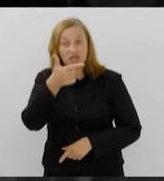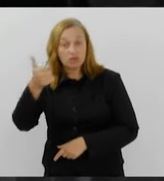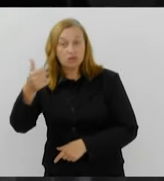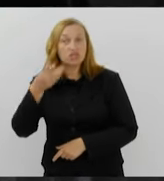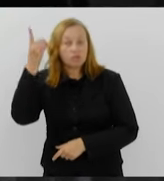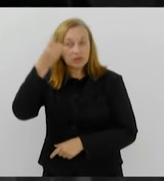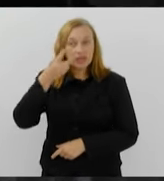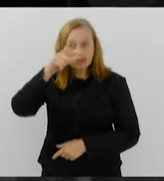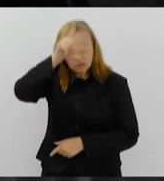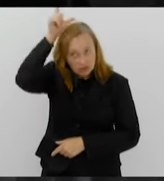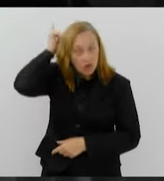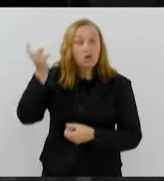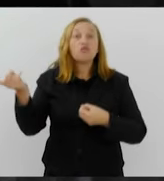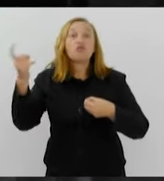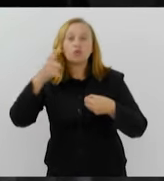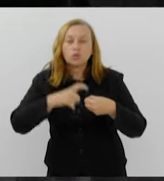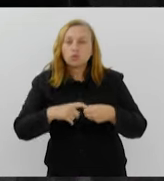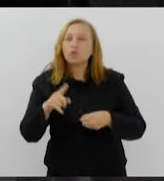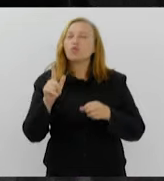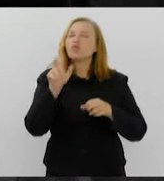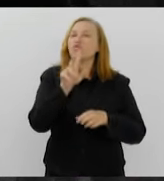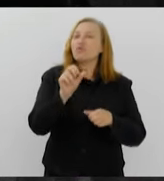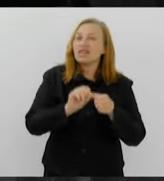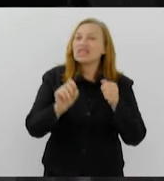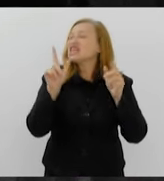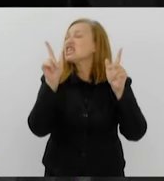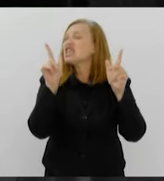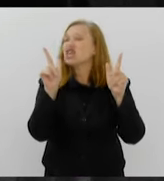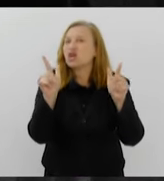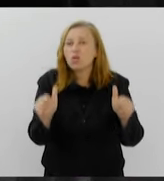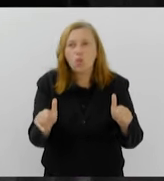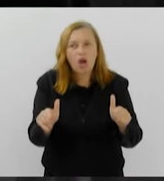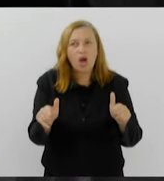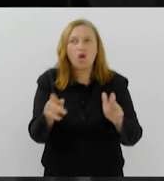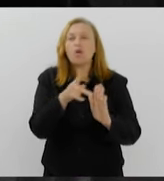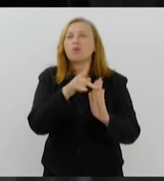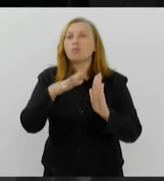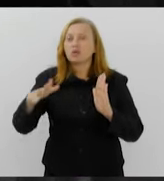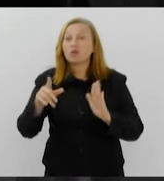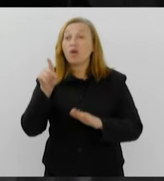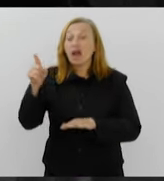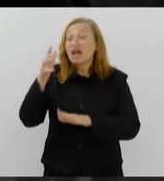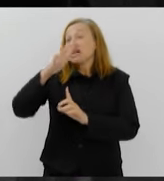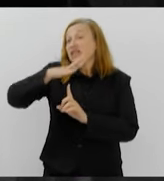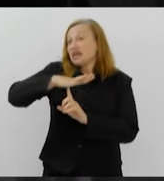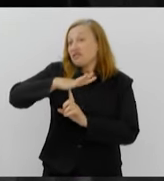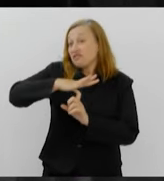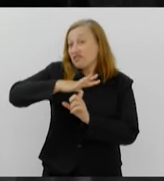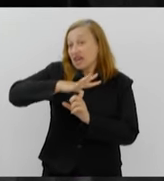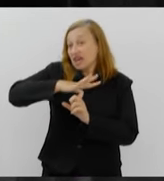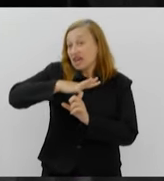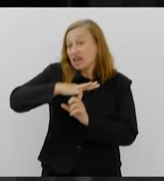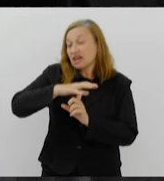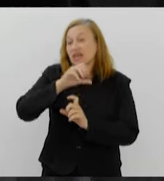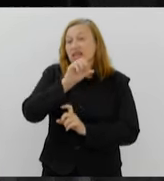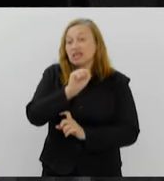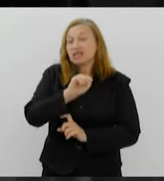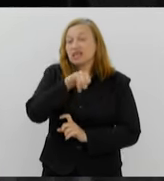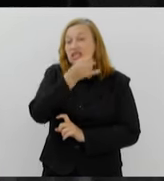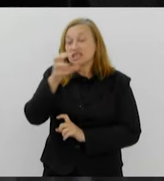Paulo voltou a fazer o mesmo protocolo dessa vez na feira de São